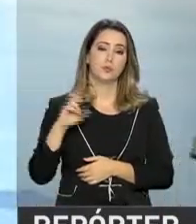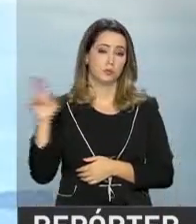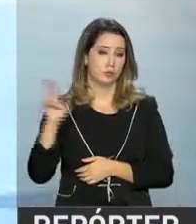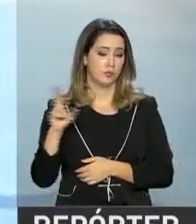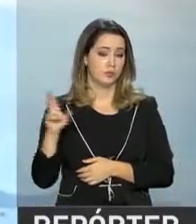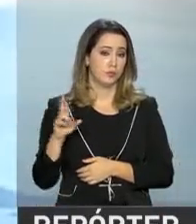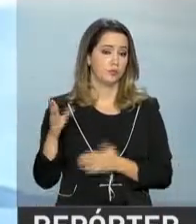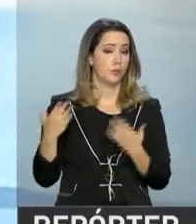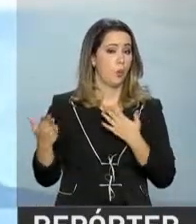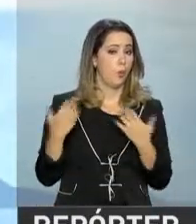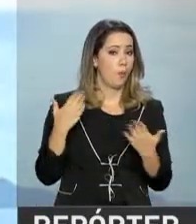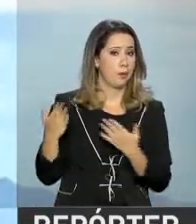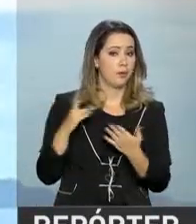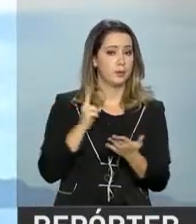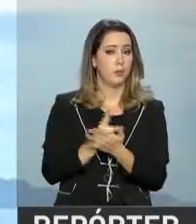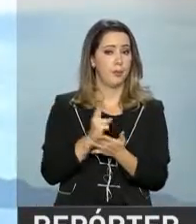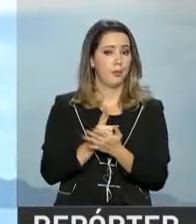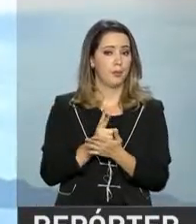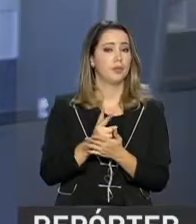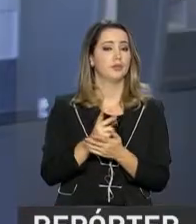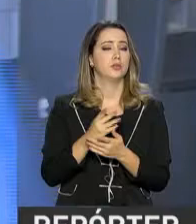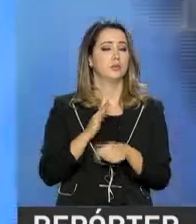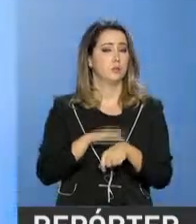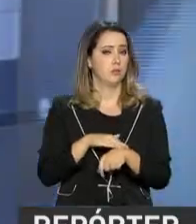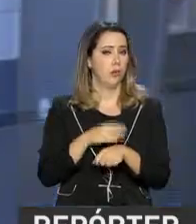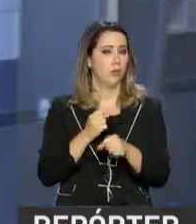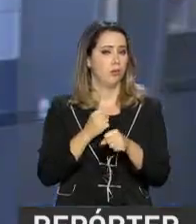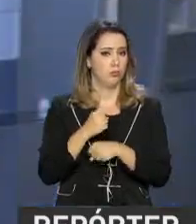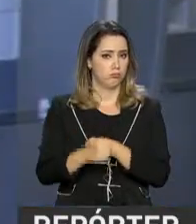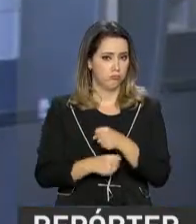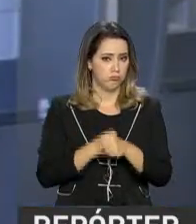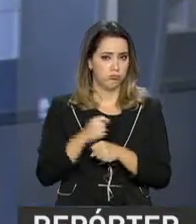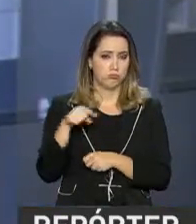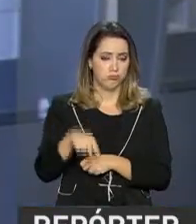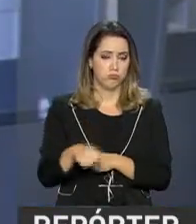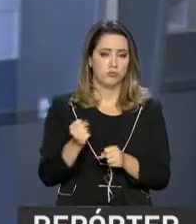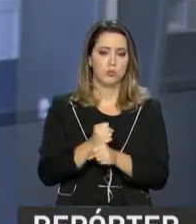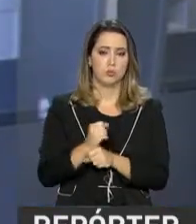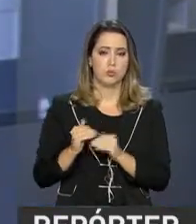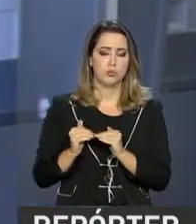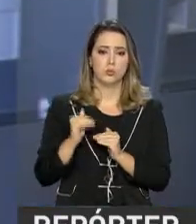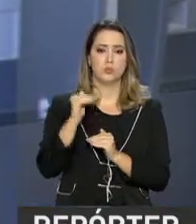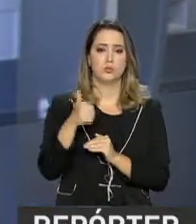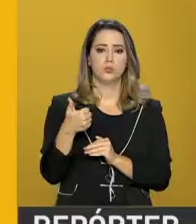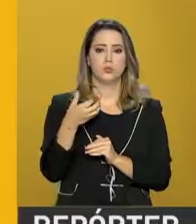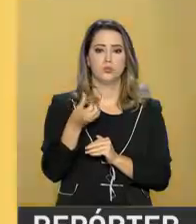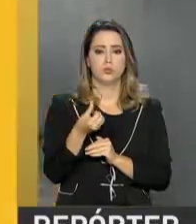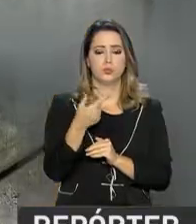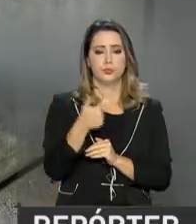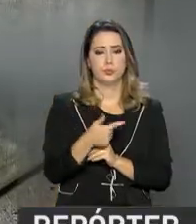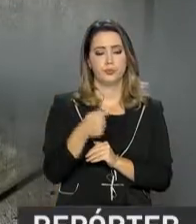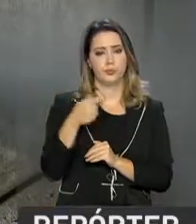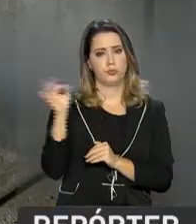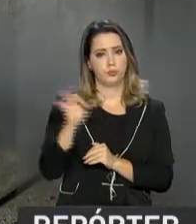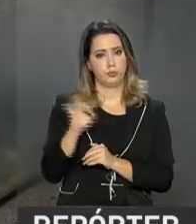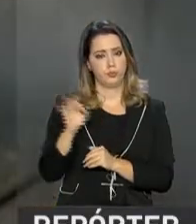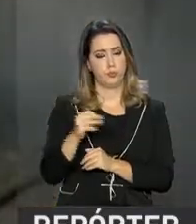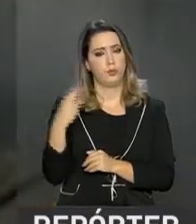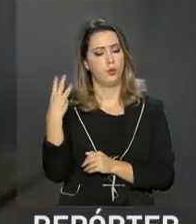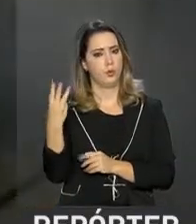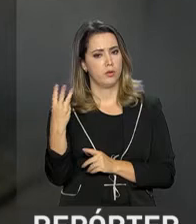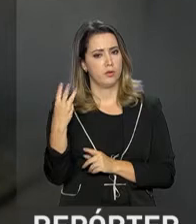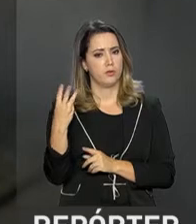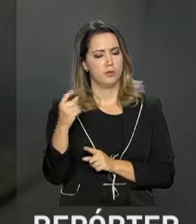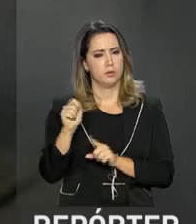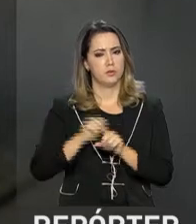milhões de reais no mesmo período deste ano um aumento de 167% no terceiro trimestre de